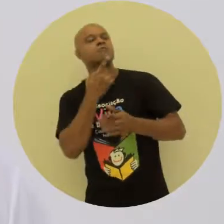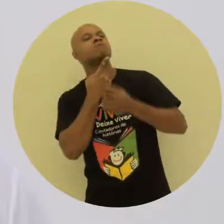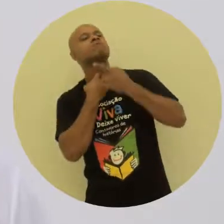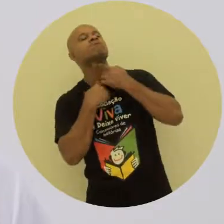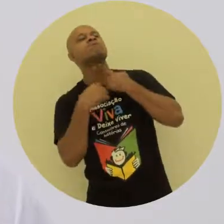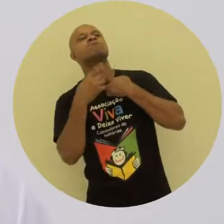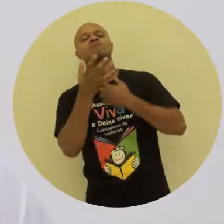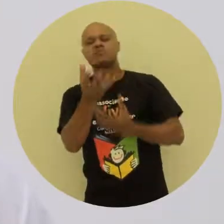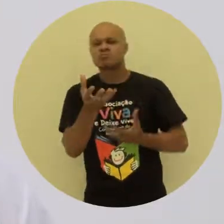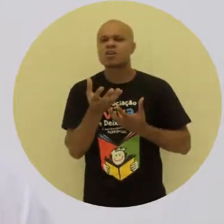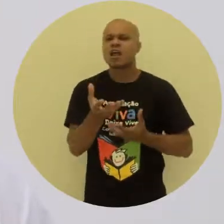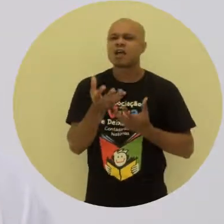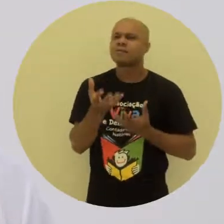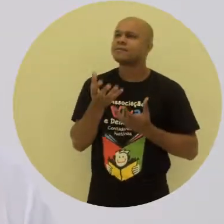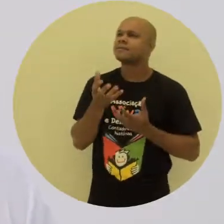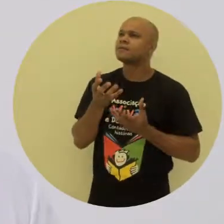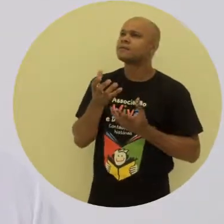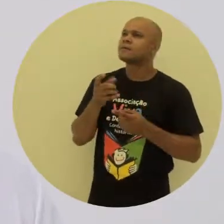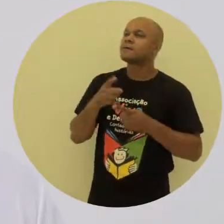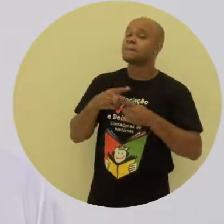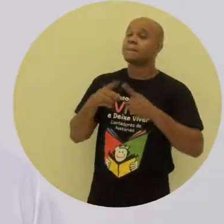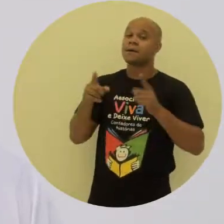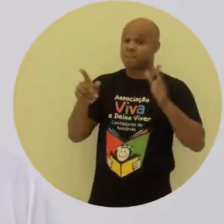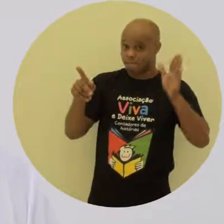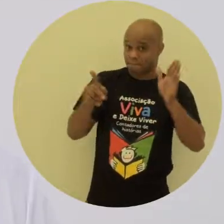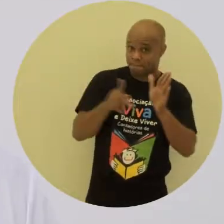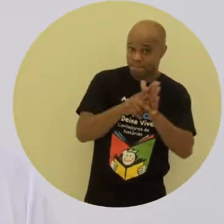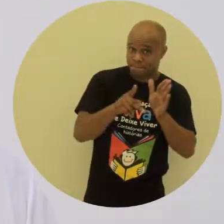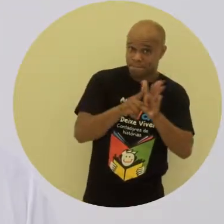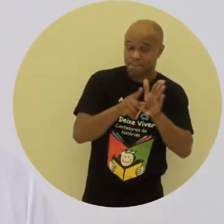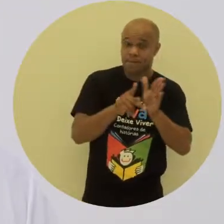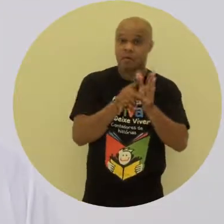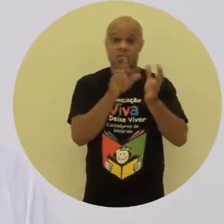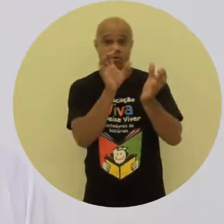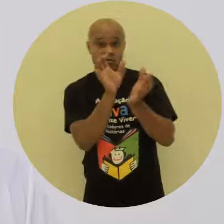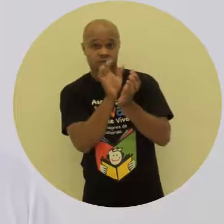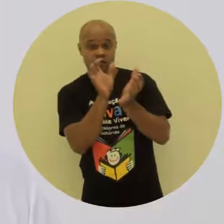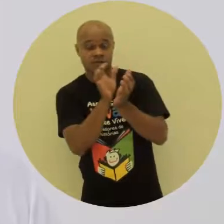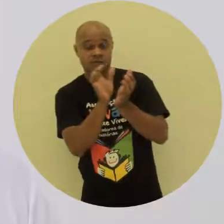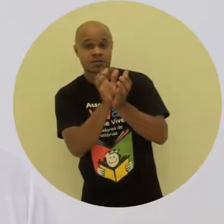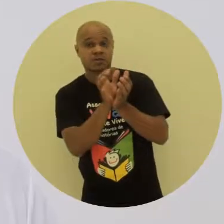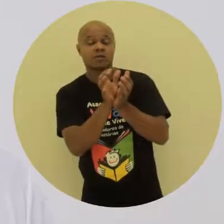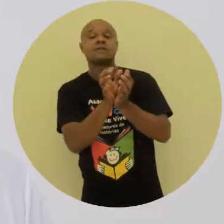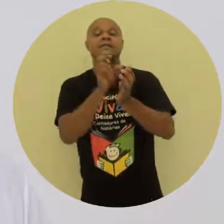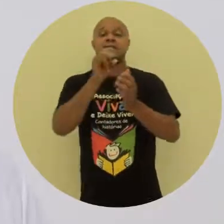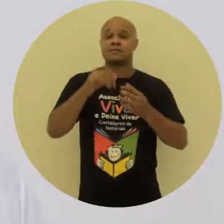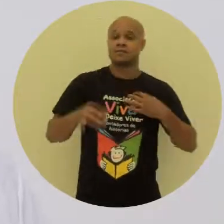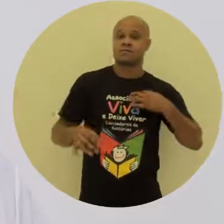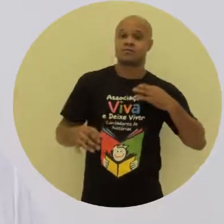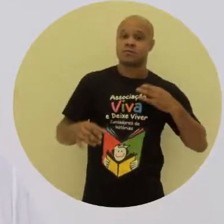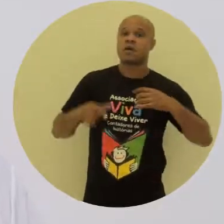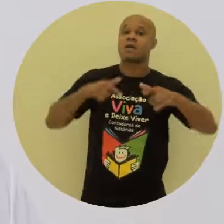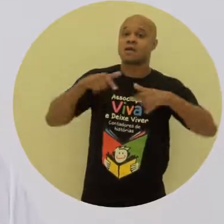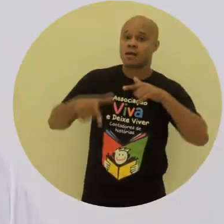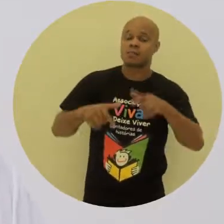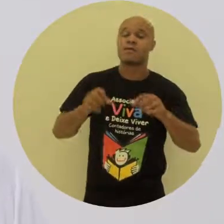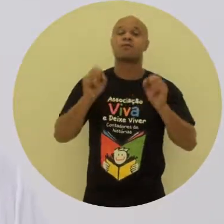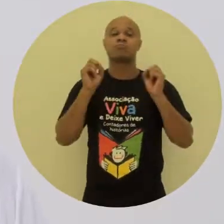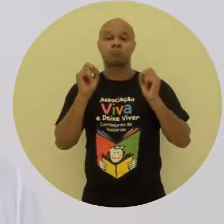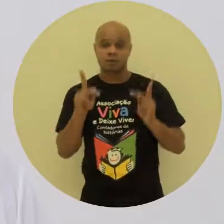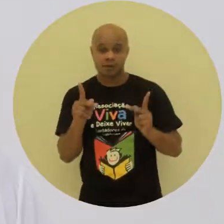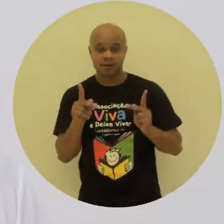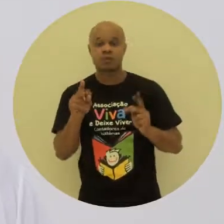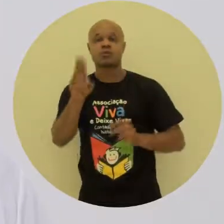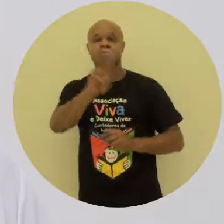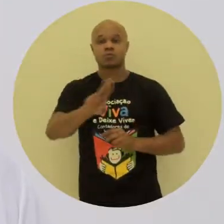um direito de uso, ele não é do voluntário. Ele é do voluntário enquanto ele está atuando.